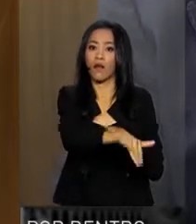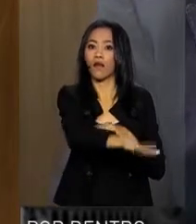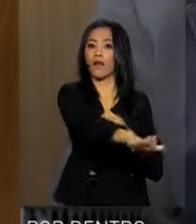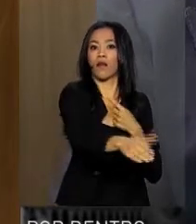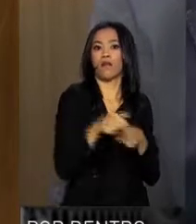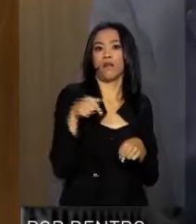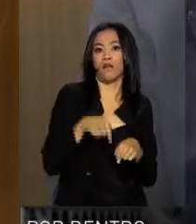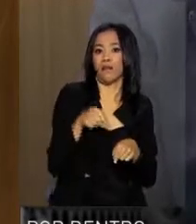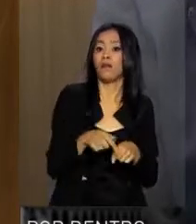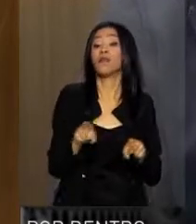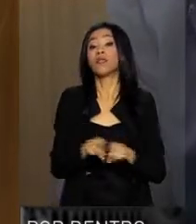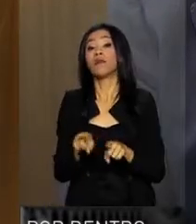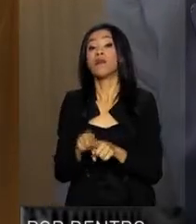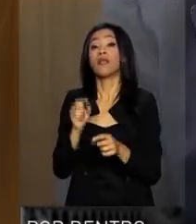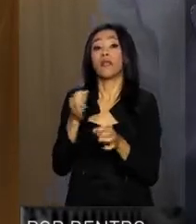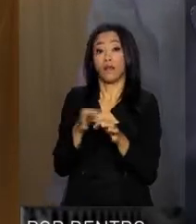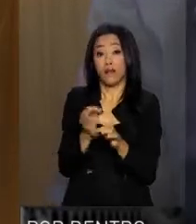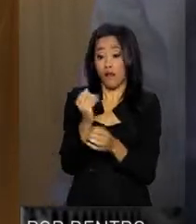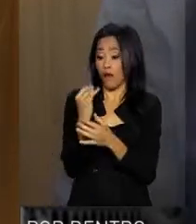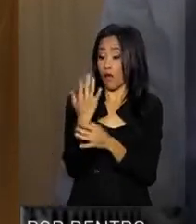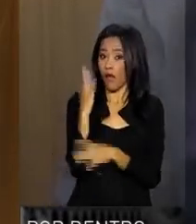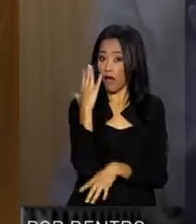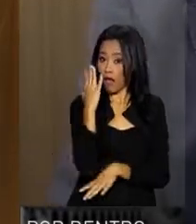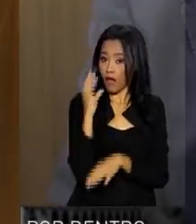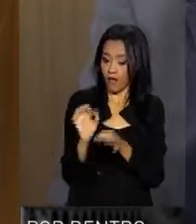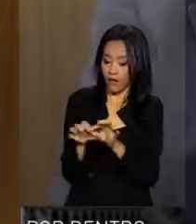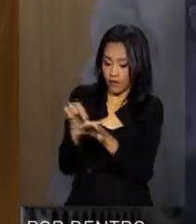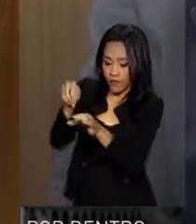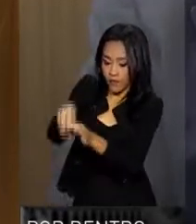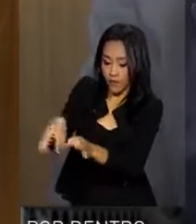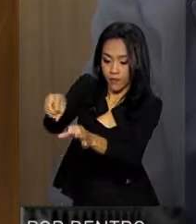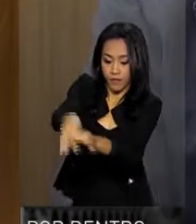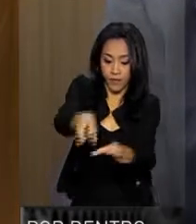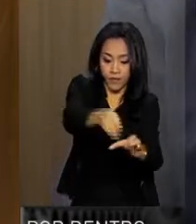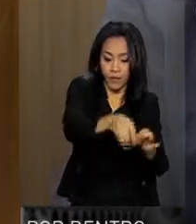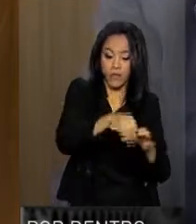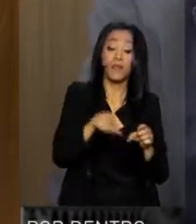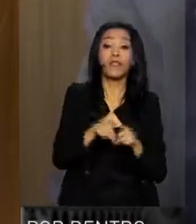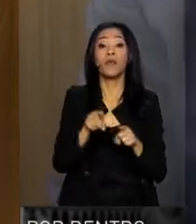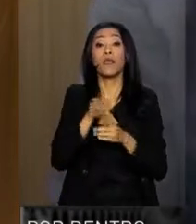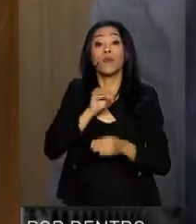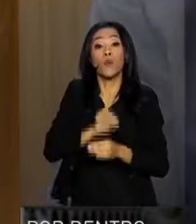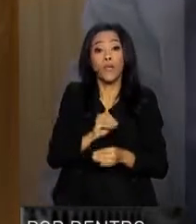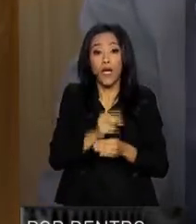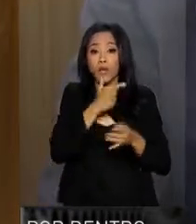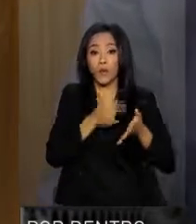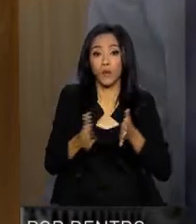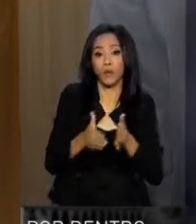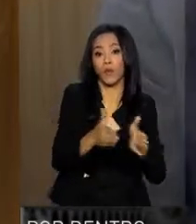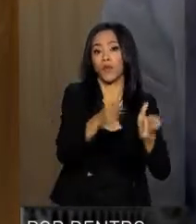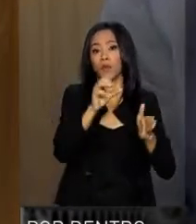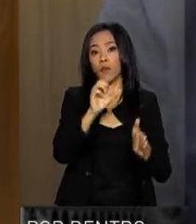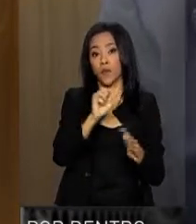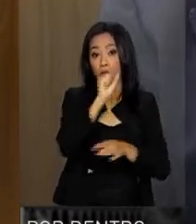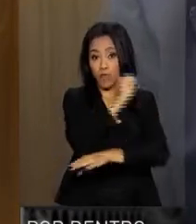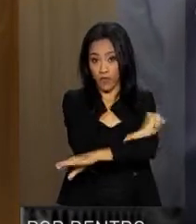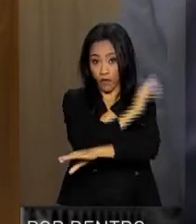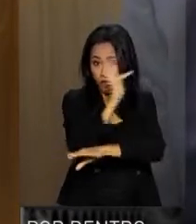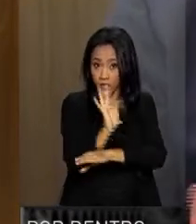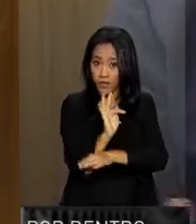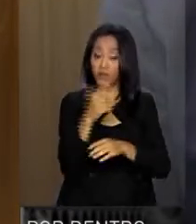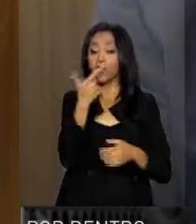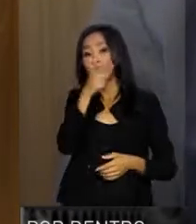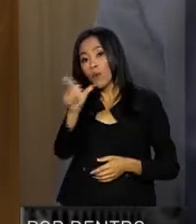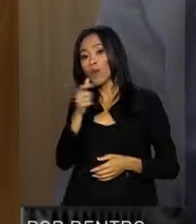ea revitalização do são francisco e do parnaíba na recarga de água muita das vezes eu estou me entendendo